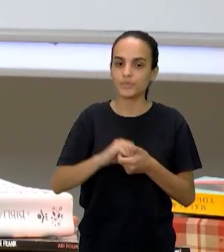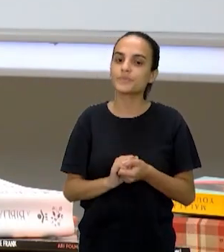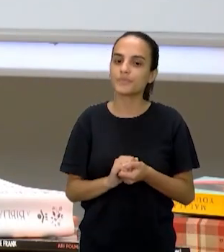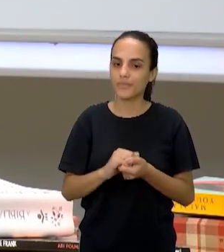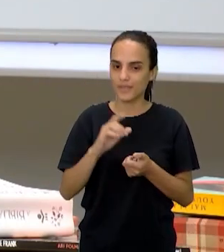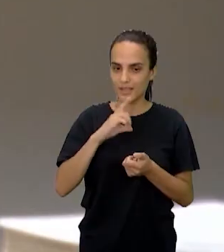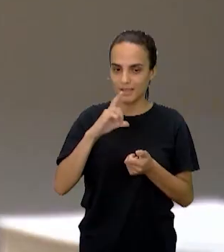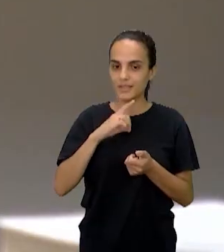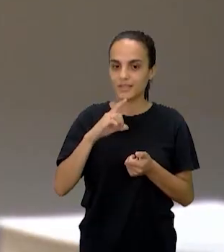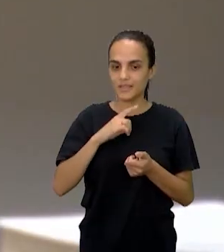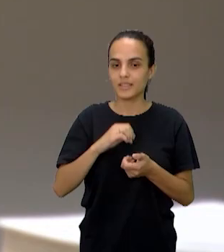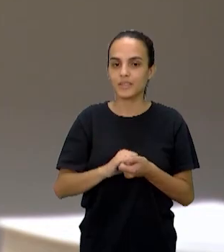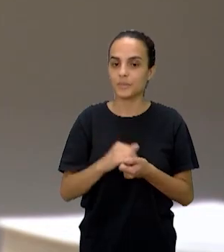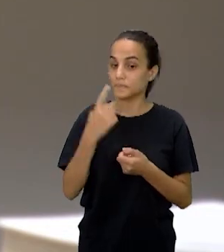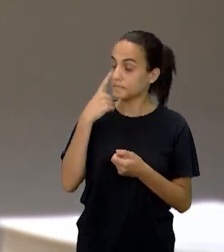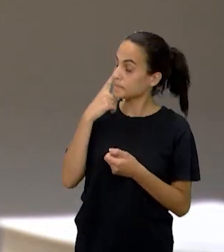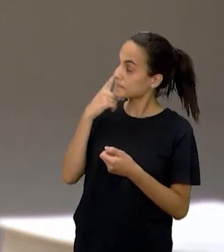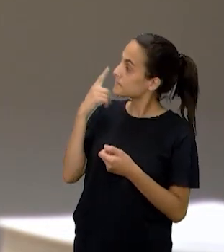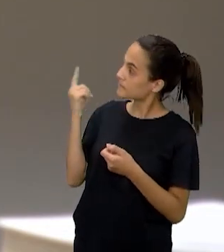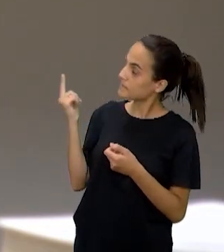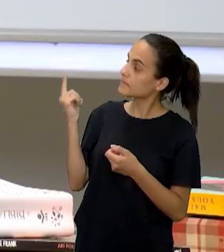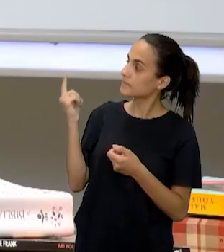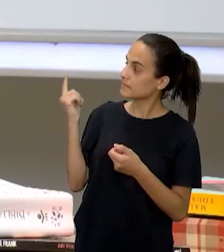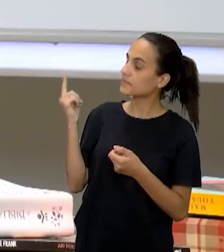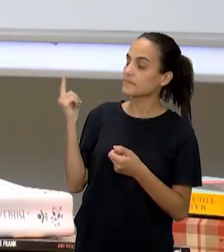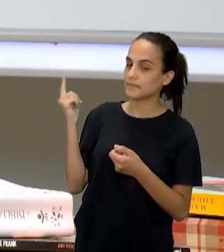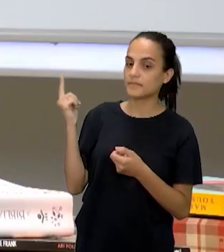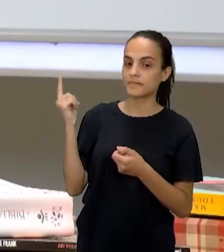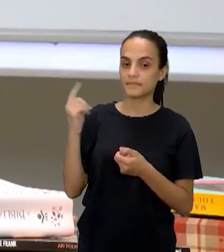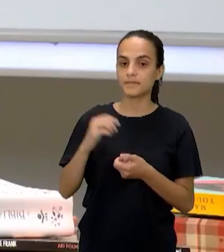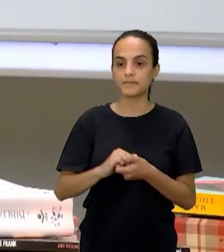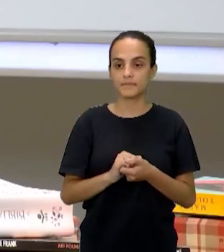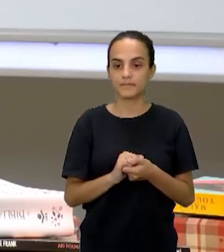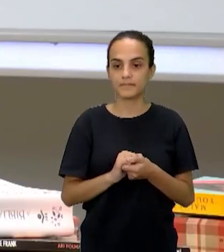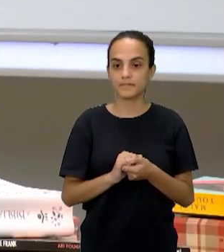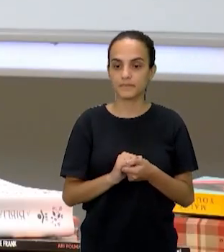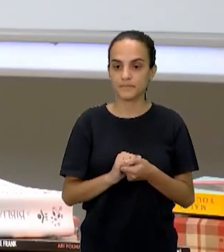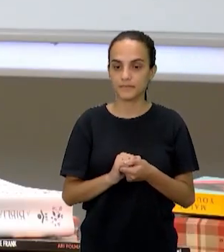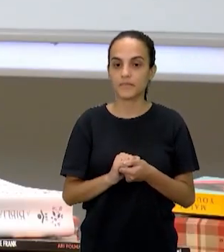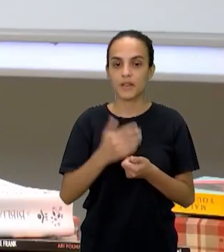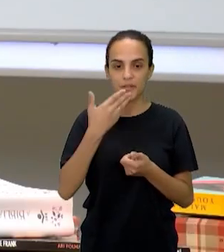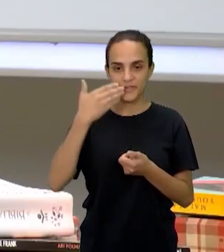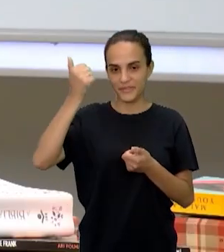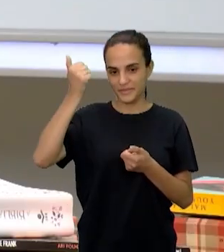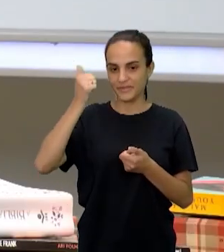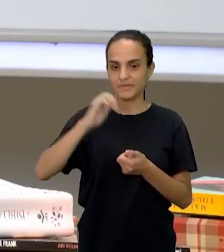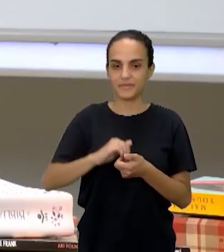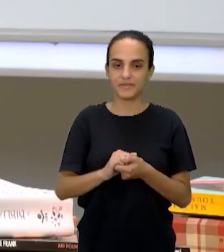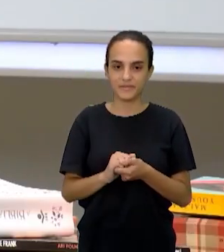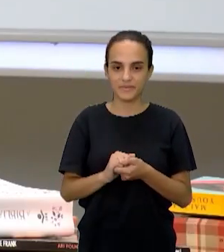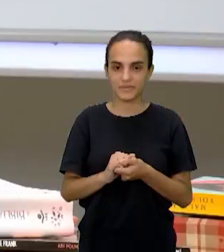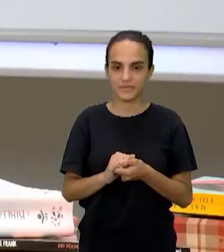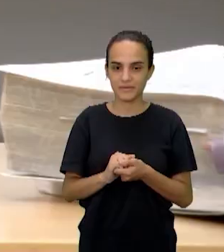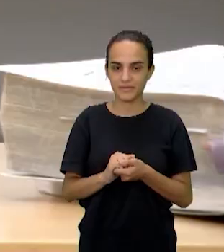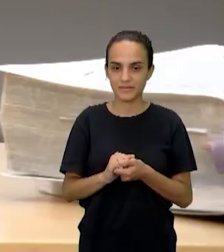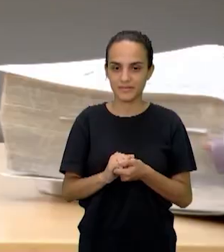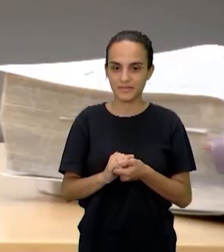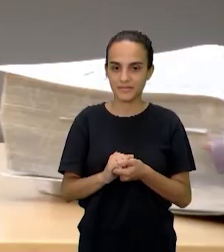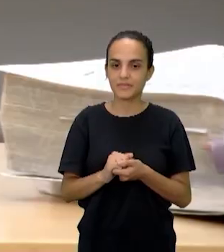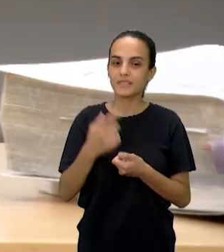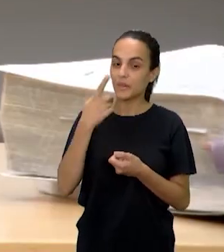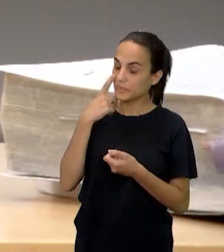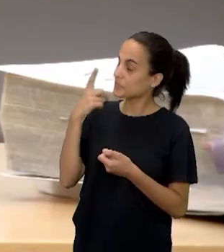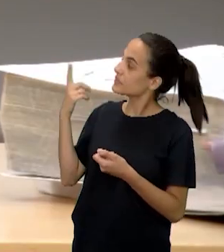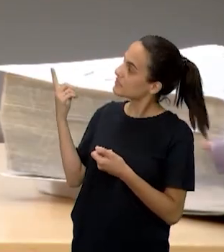mas eu tenho aqui Crônicas. Gente, eu vou deixar mais aqui embaixo, né, para ficar melhor, né, o meu produtor aqui, para